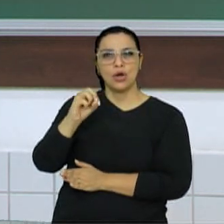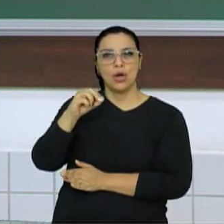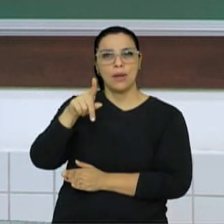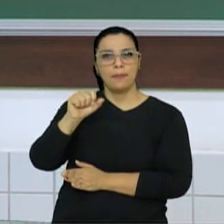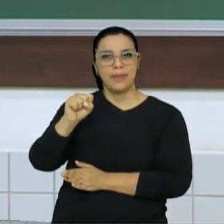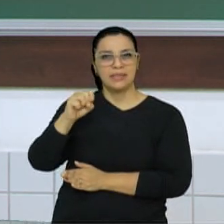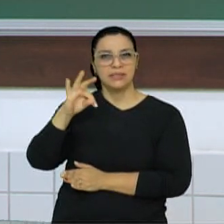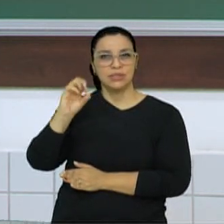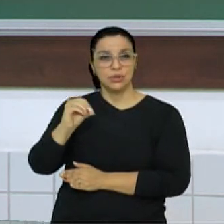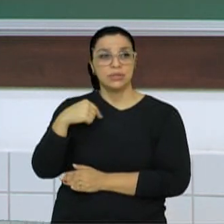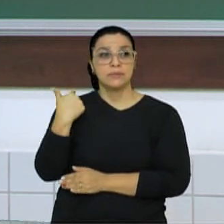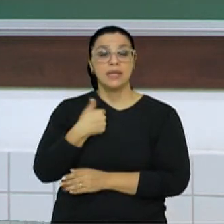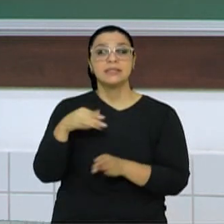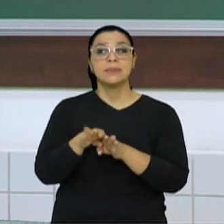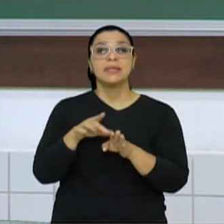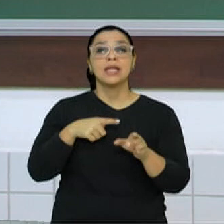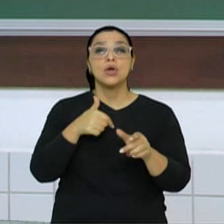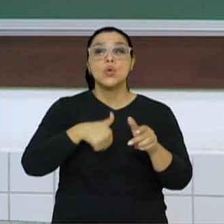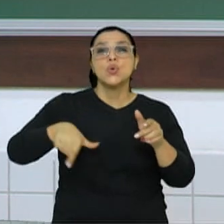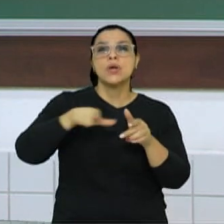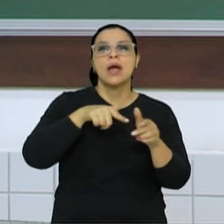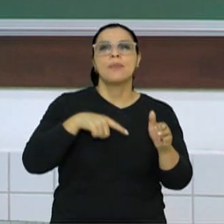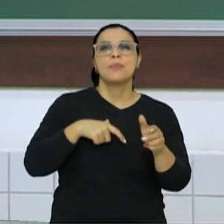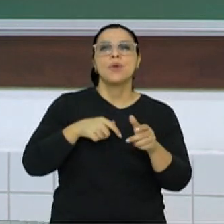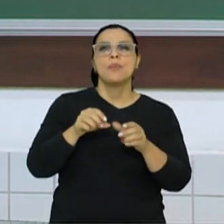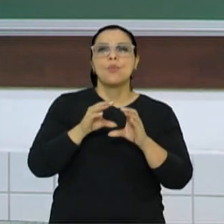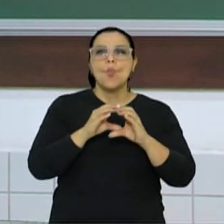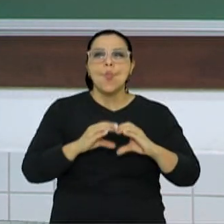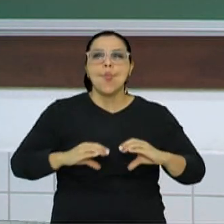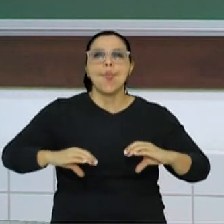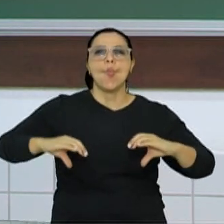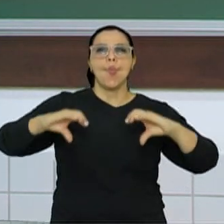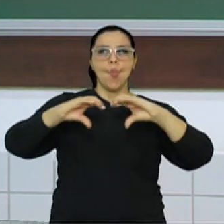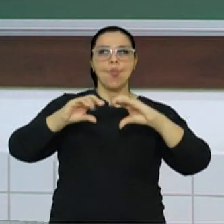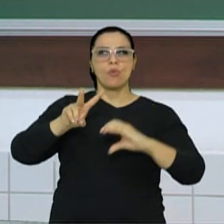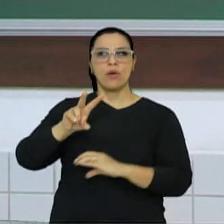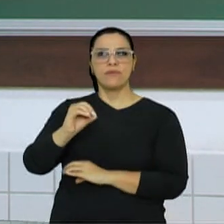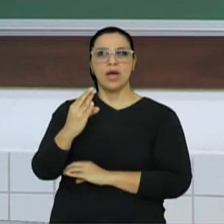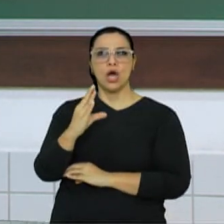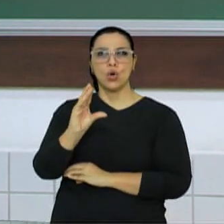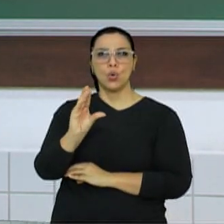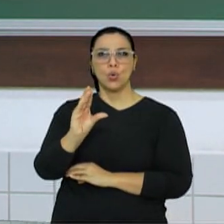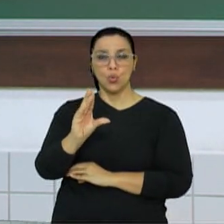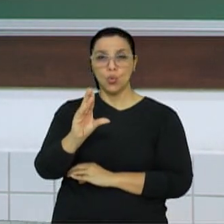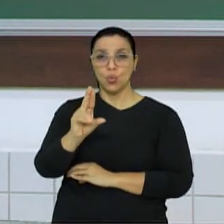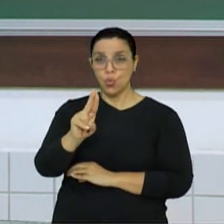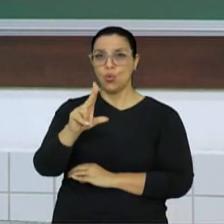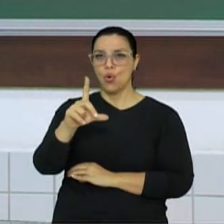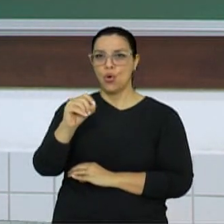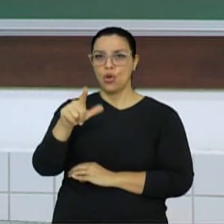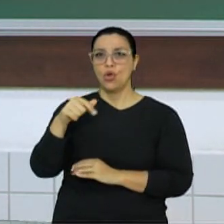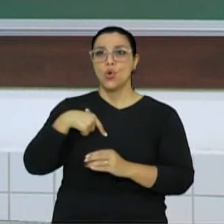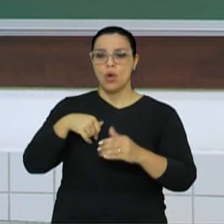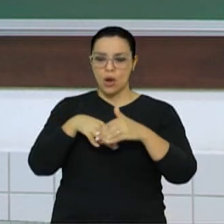mas você também teria que deixar espaço para fazer um vacúolo, que as células vegetais elas têm um local de armazenamento, de reserva ali, que seria o vacúolo,